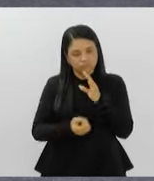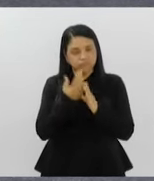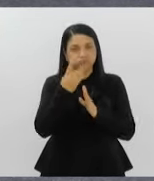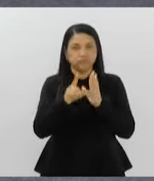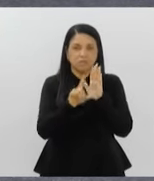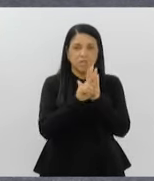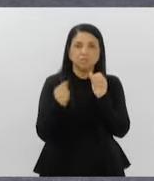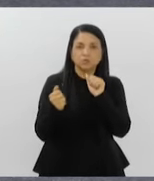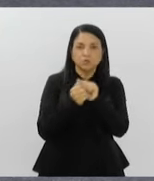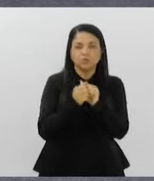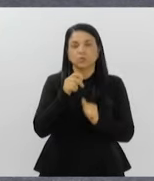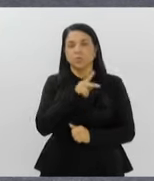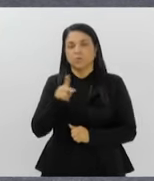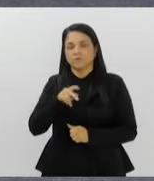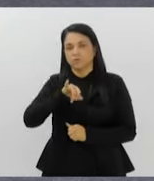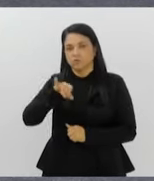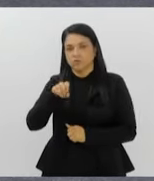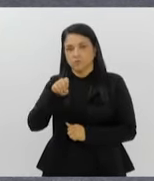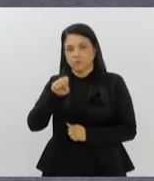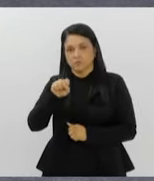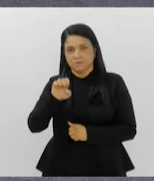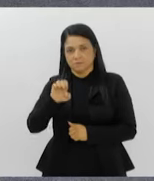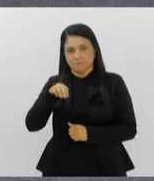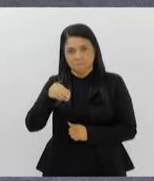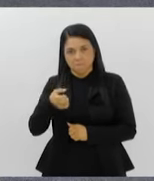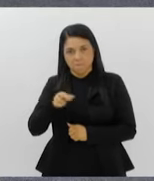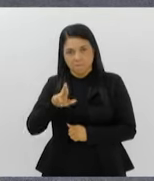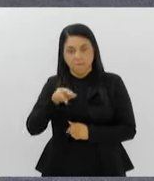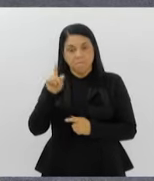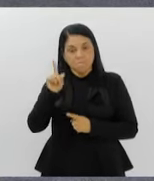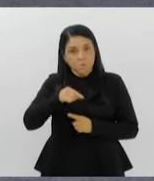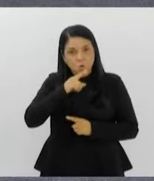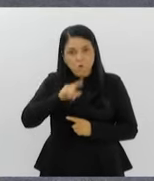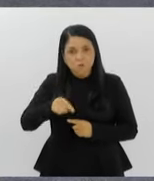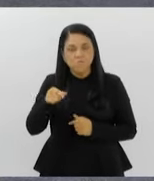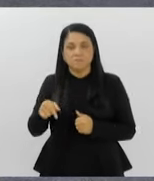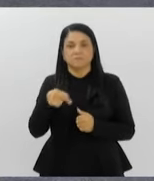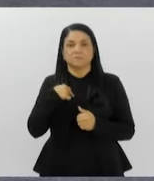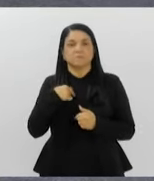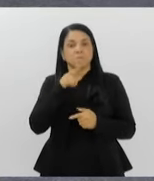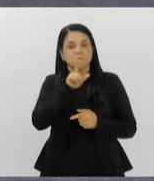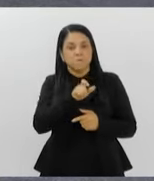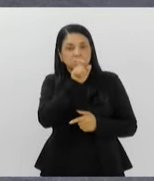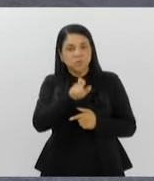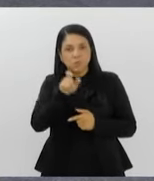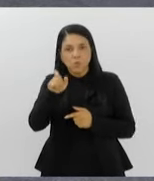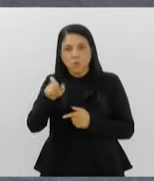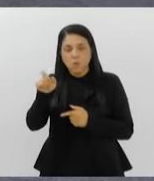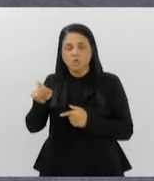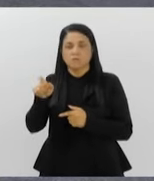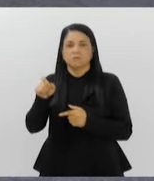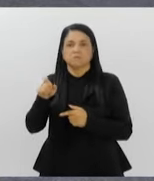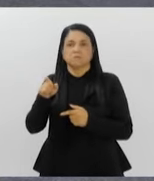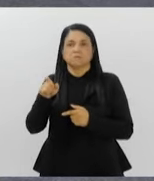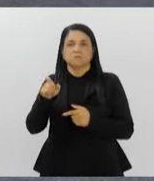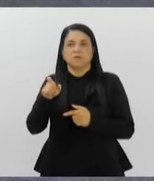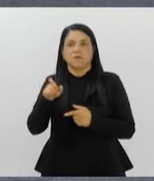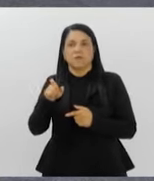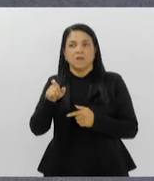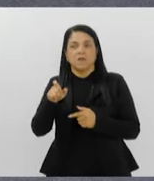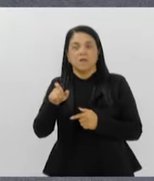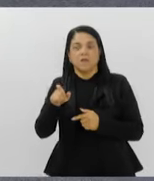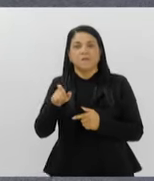professor Josemar, que veda que pessoas condenadas por trabalho análogo possam participar